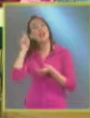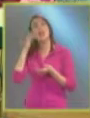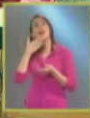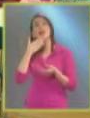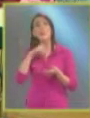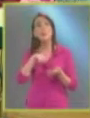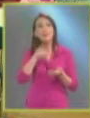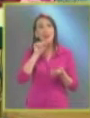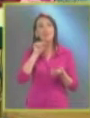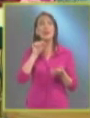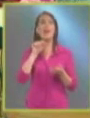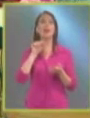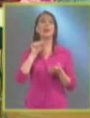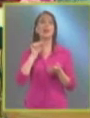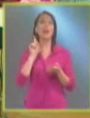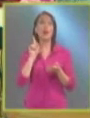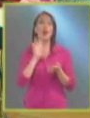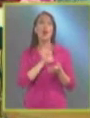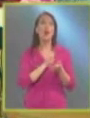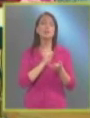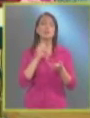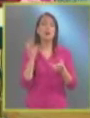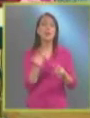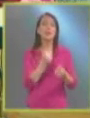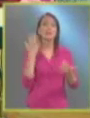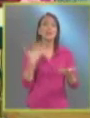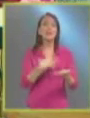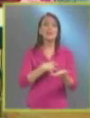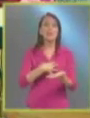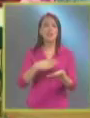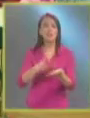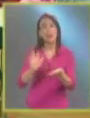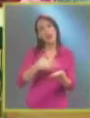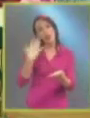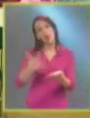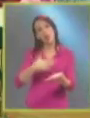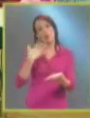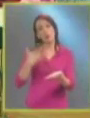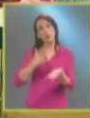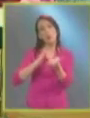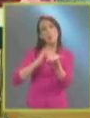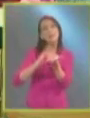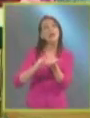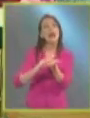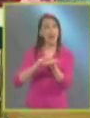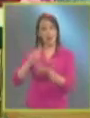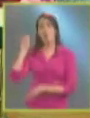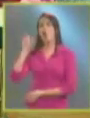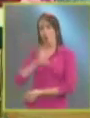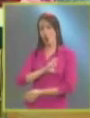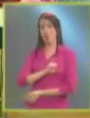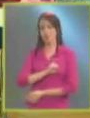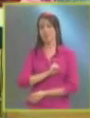prefiro... Eu ainda adoro paginar, eu gosto de ter o contato com o Braille, sabe? Uhum.